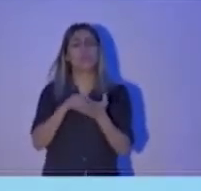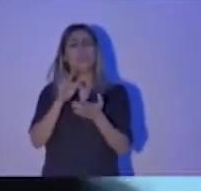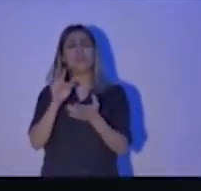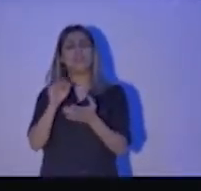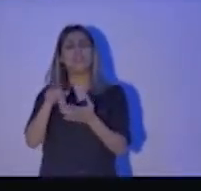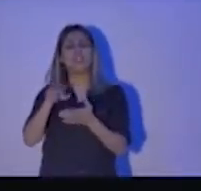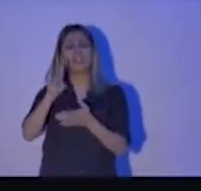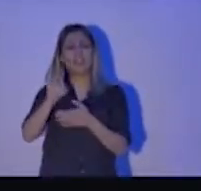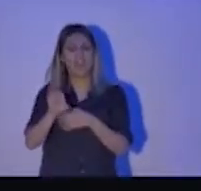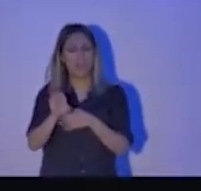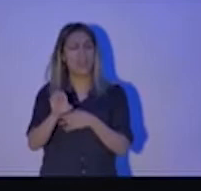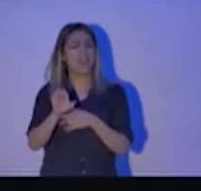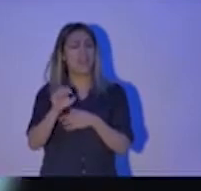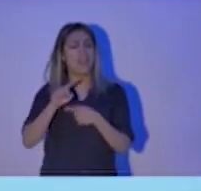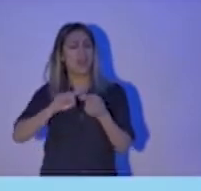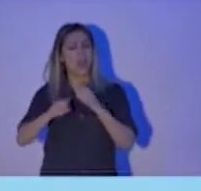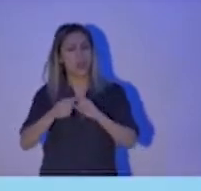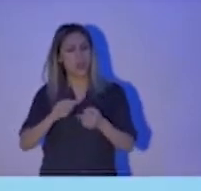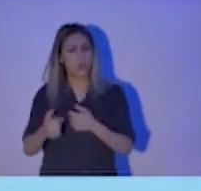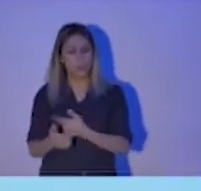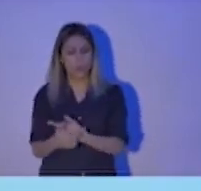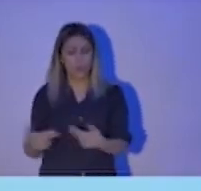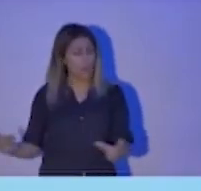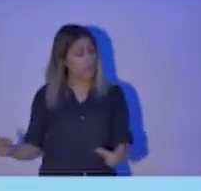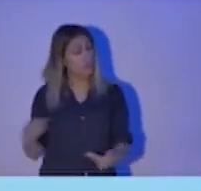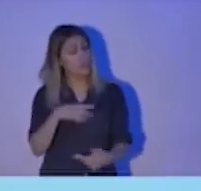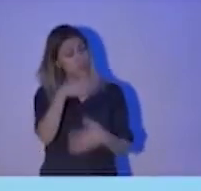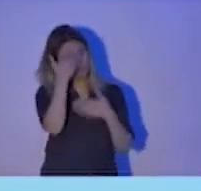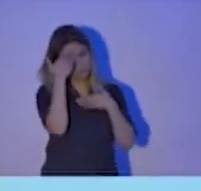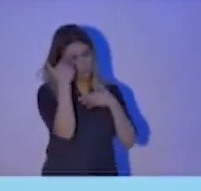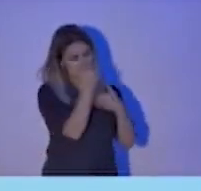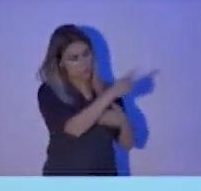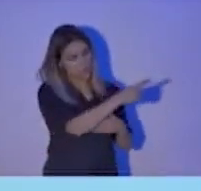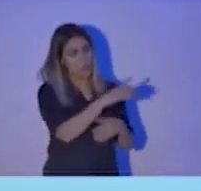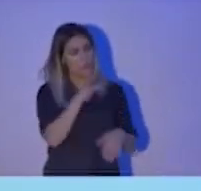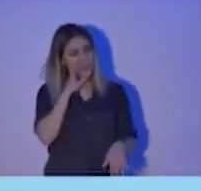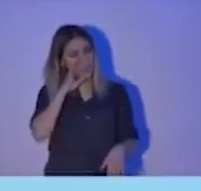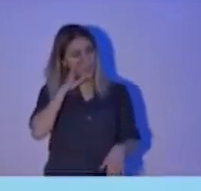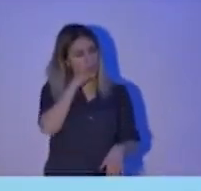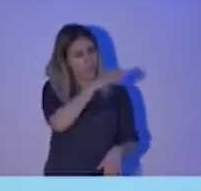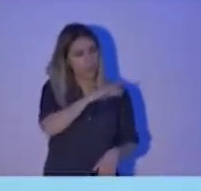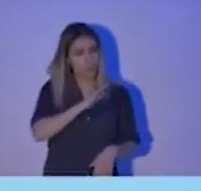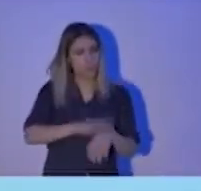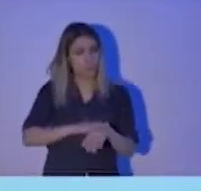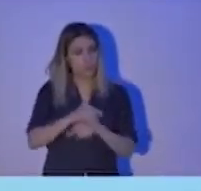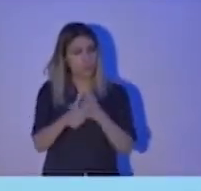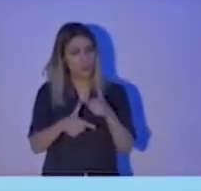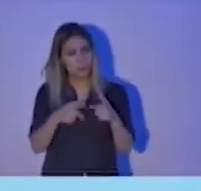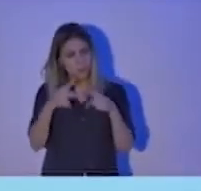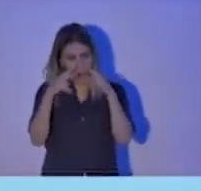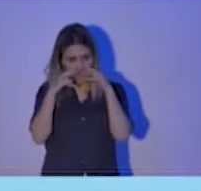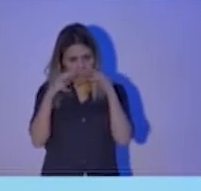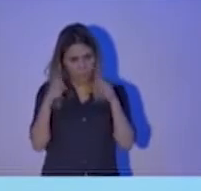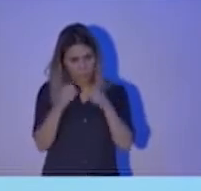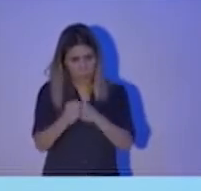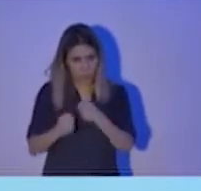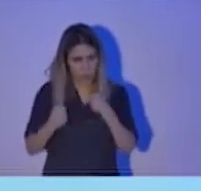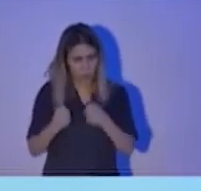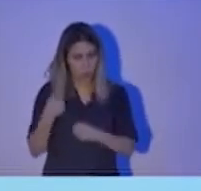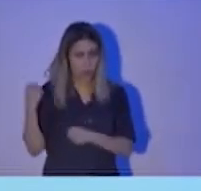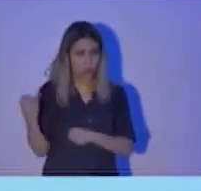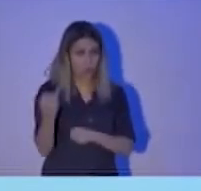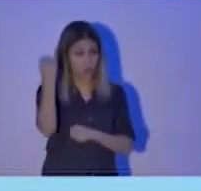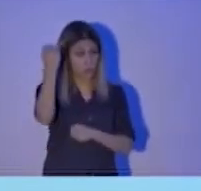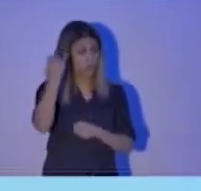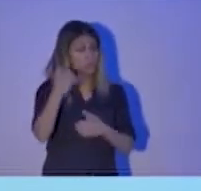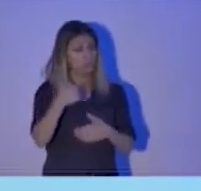assim, muito obrigado por essa persistência, esse trabalho forte seu, e ele é importante. E eu entendo que nós temos que